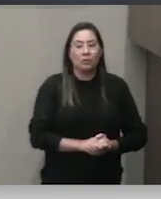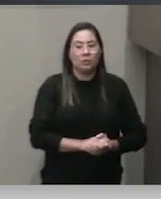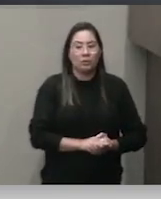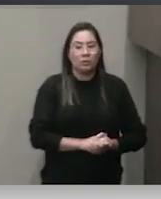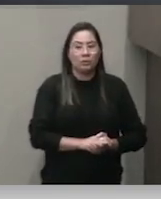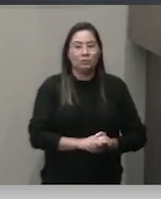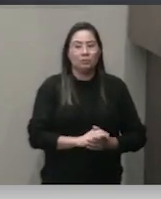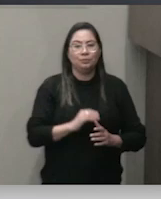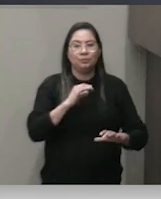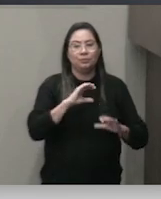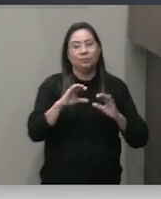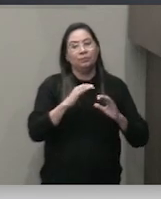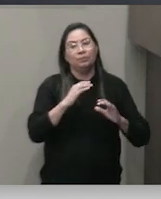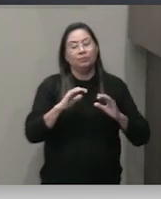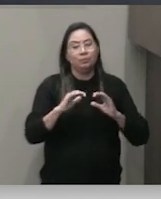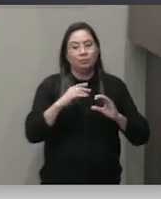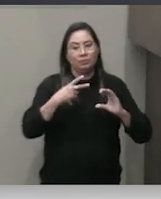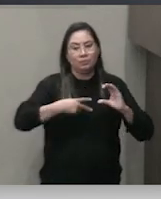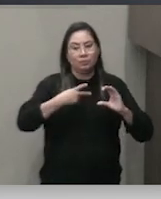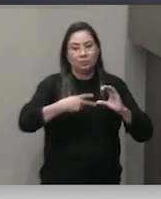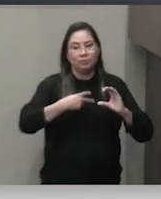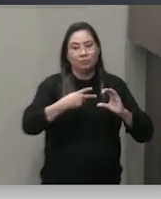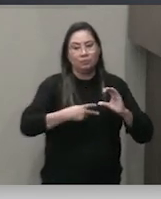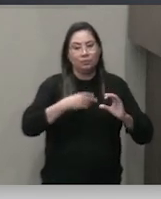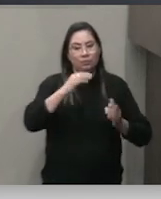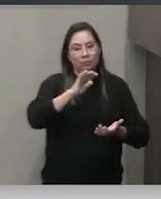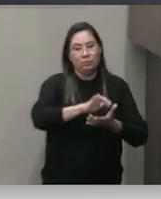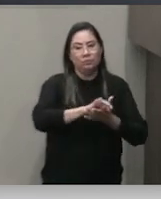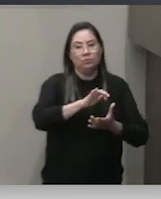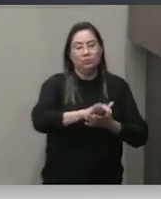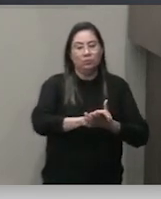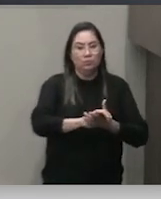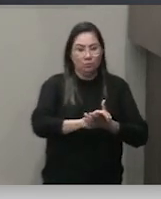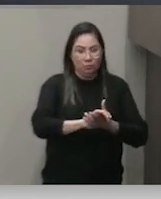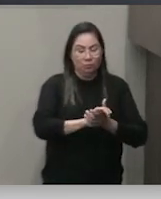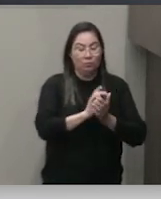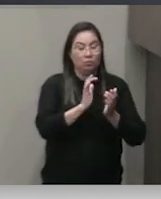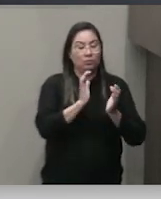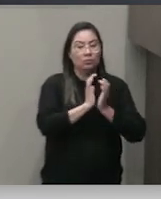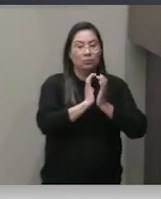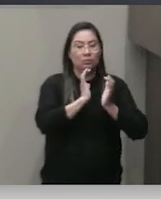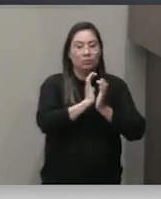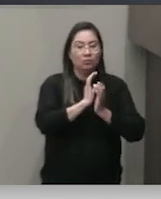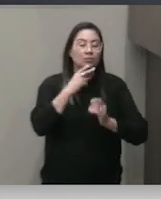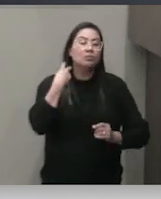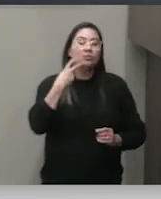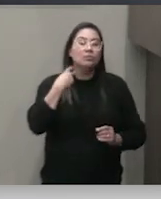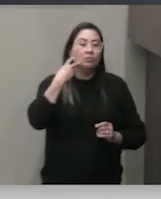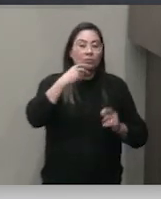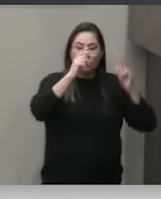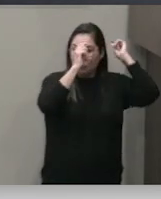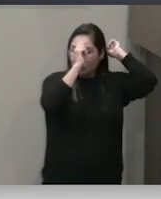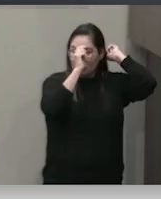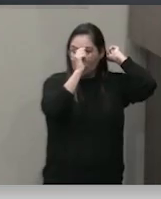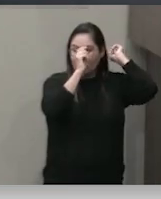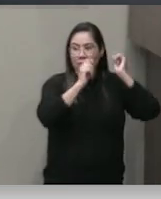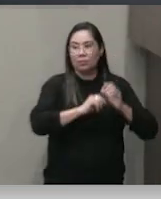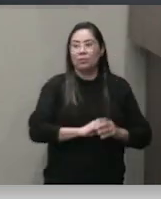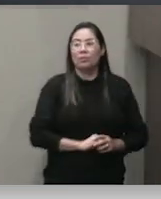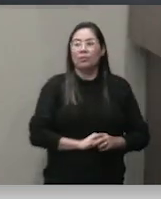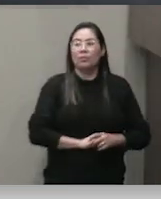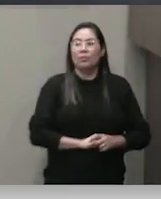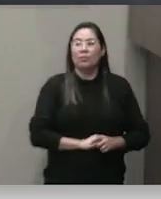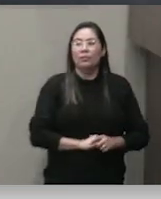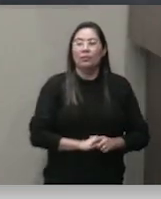nosso cantor da Casa Legislativa, marido da nossa colega vereadora Ada Cristina Munareto,